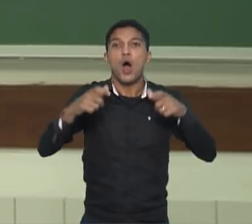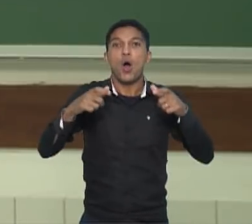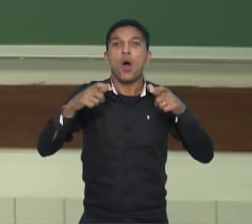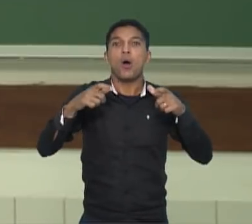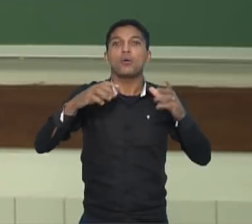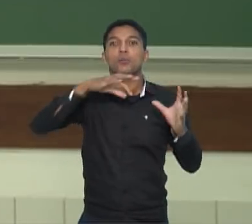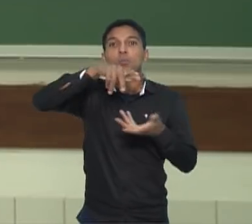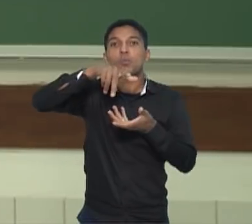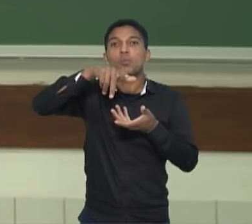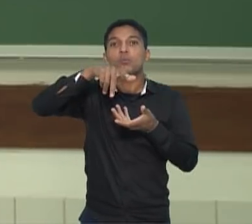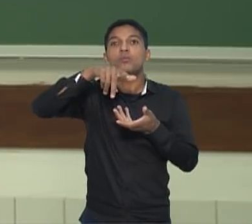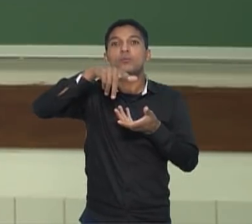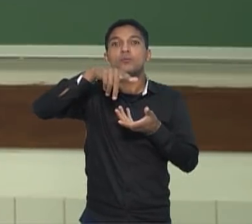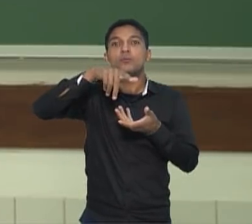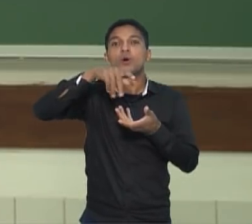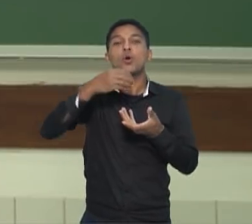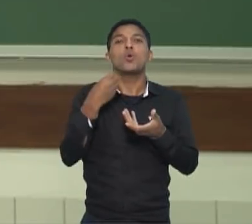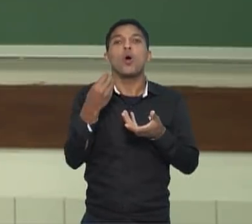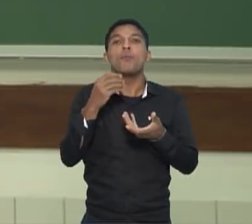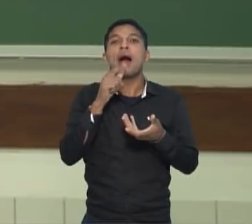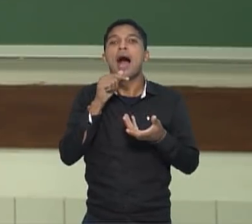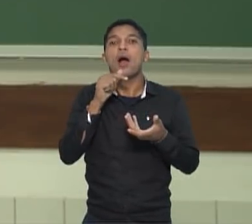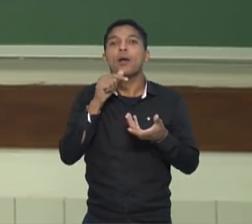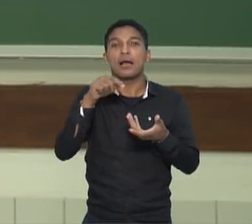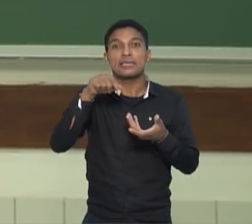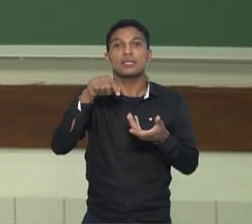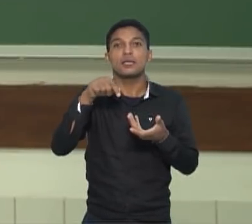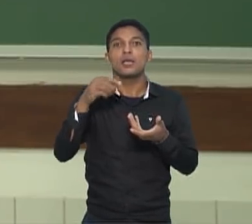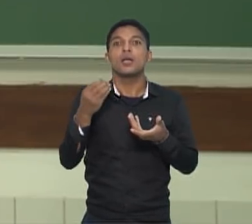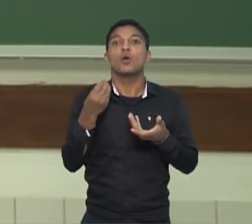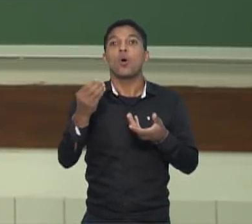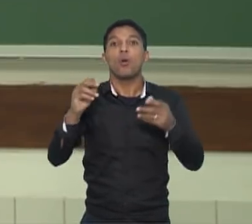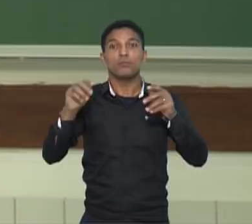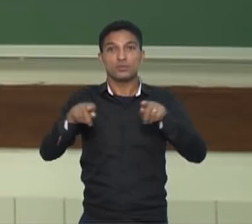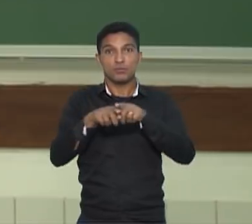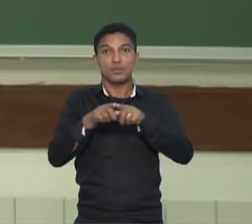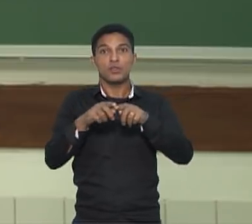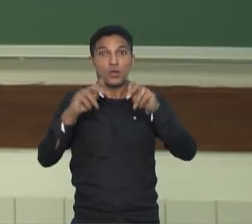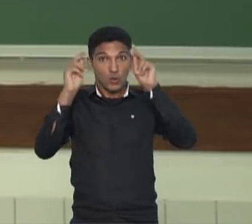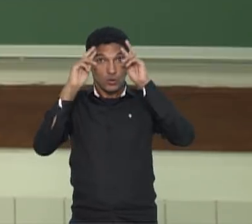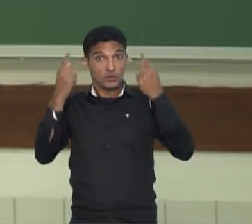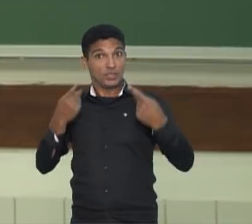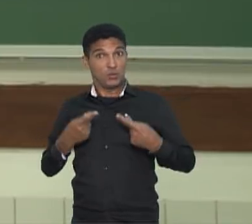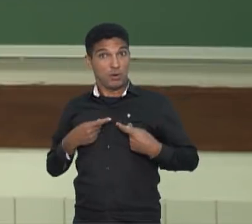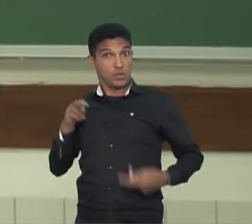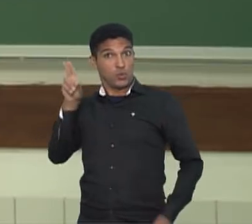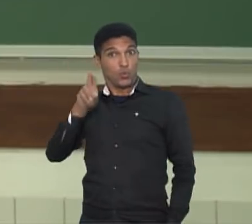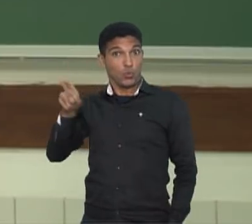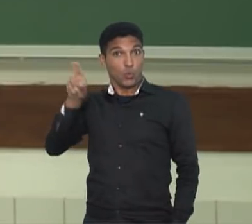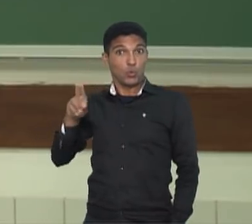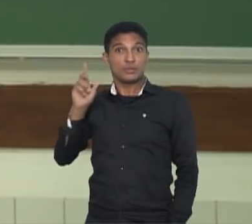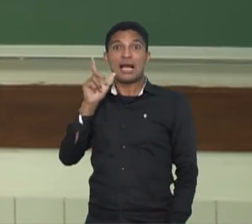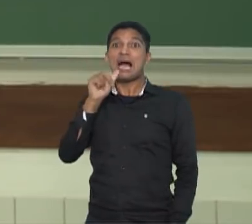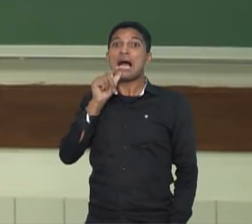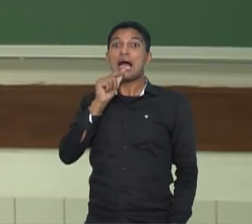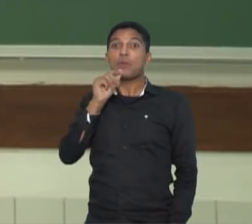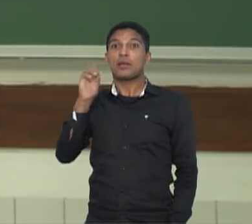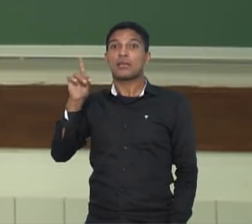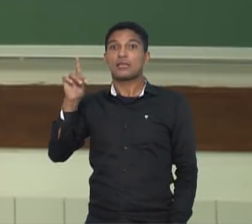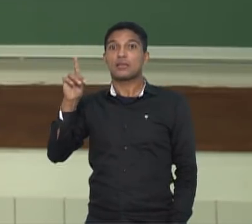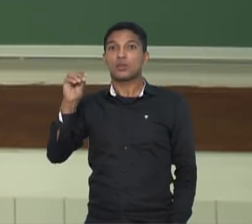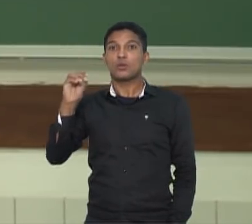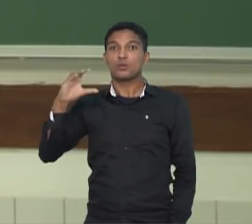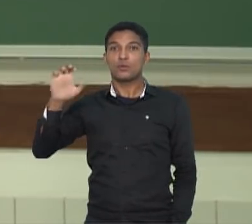e como que a gente utiliza essa água doce para nós, seres humanos, em nossa sociedade. Como que a gente vai utilizar? Por que ela é